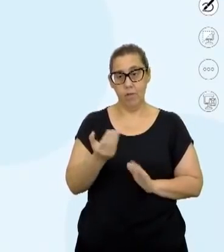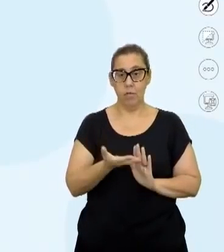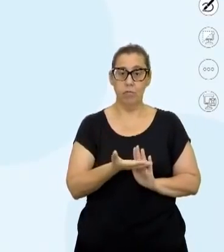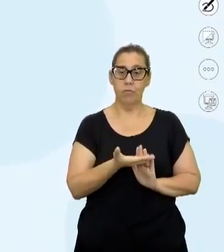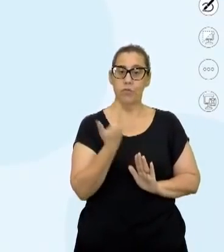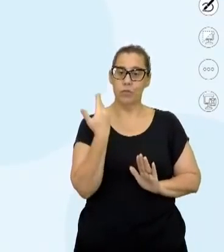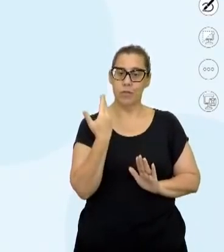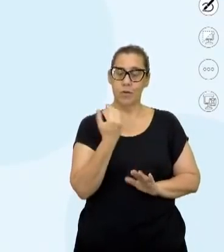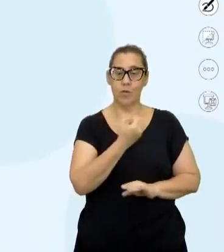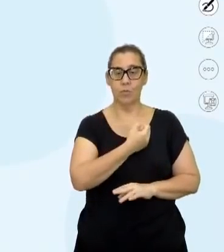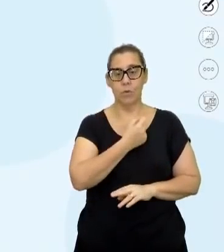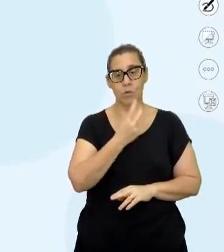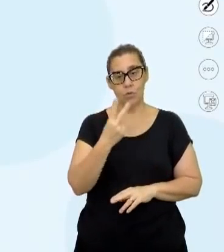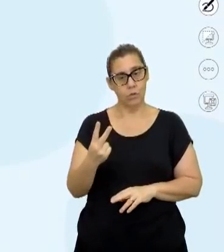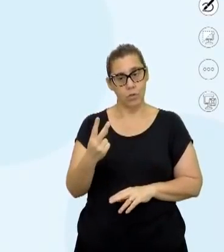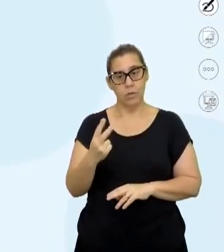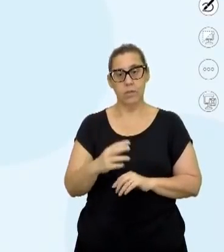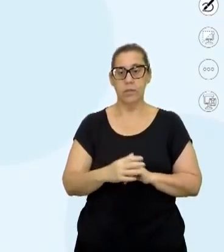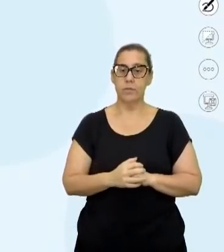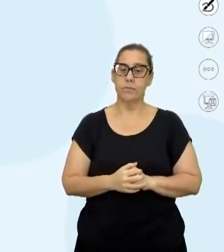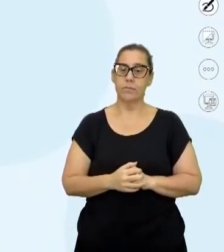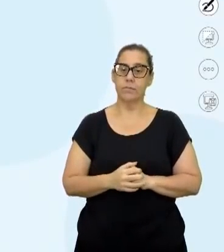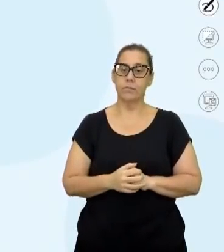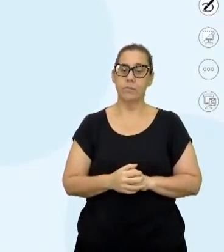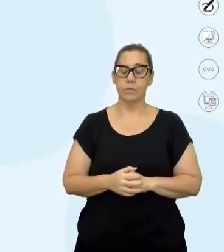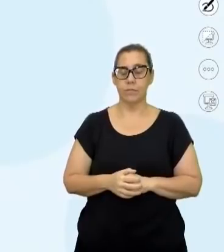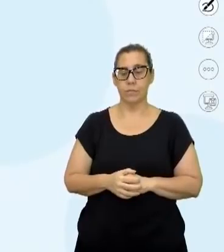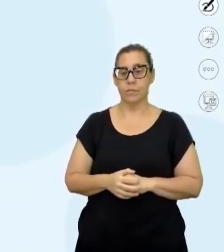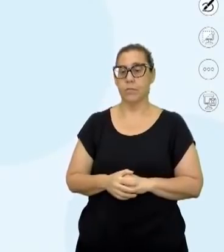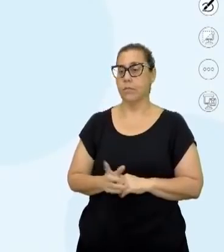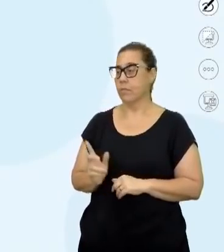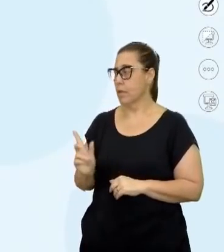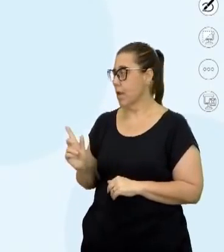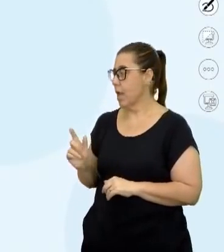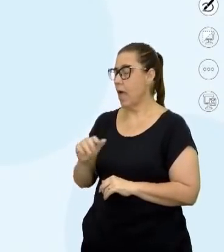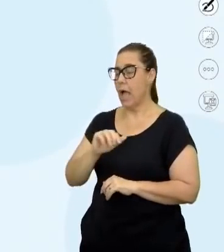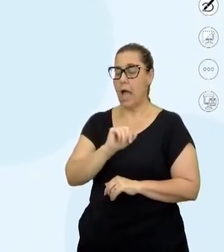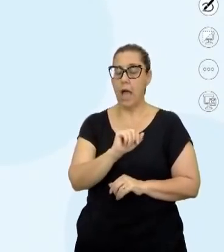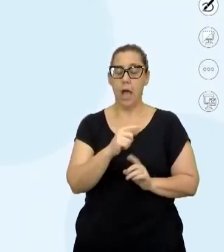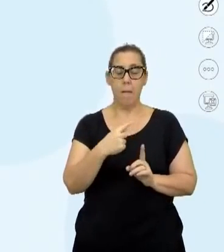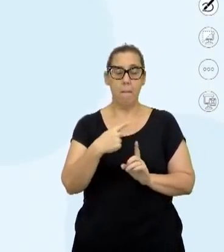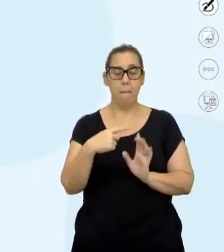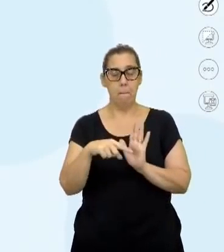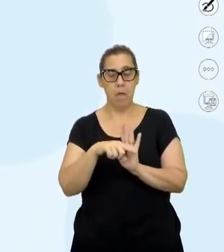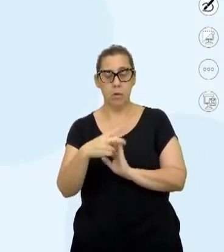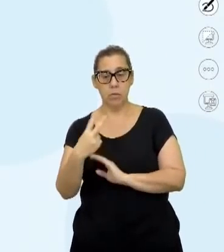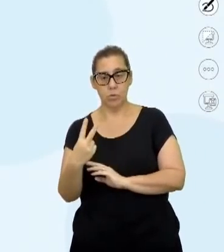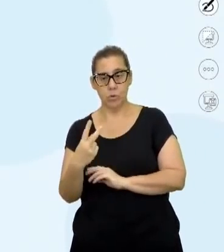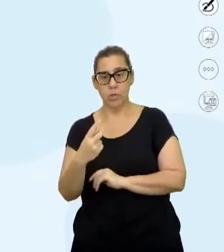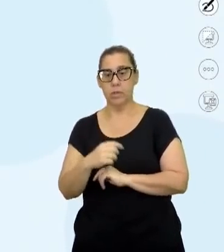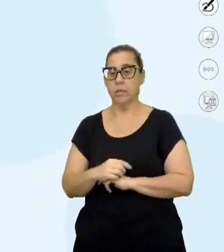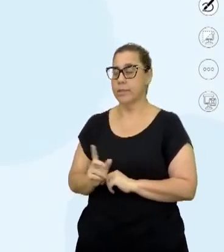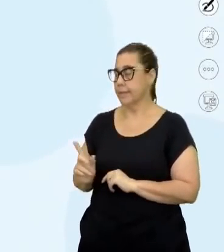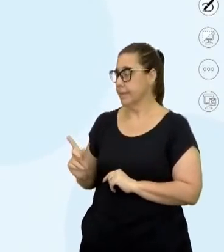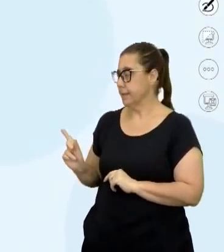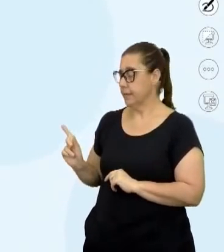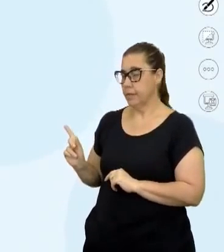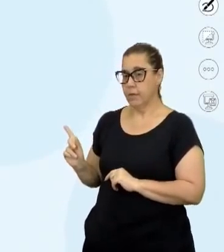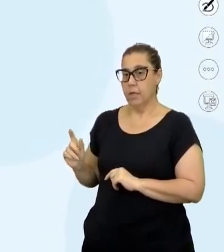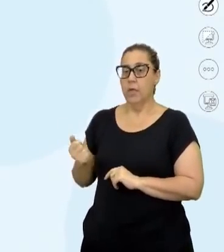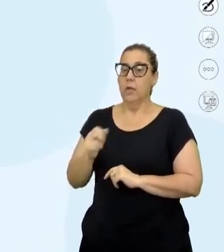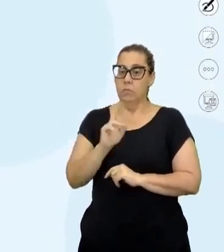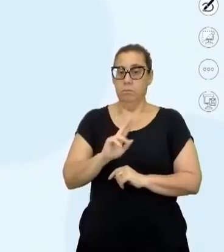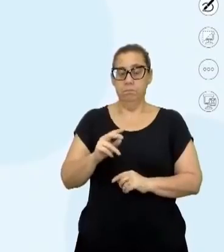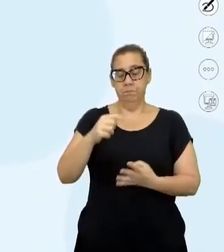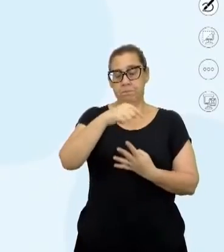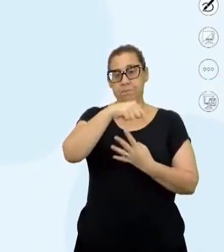pedacinho 2. Então, este lado daqui, ó, vai ficar A menos 2. Aí, o que eu vou fazer? Eu tenho que usar as 4